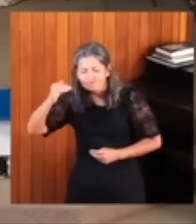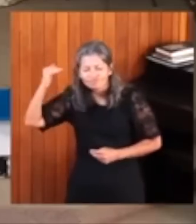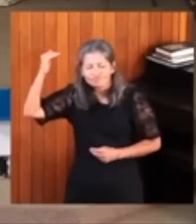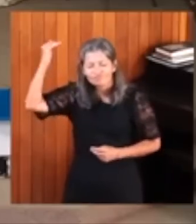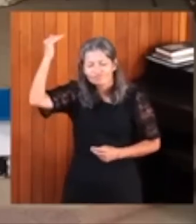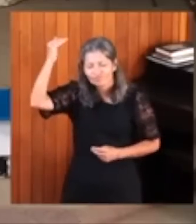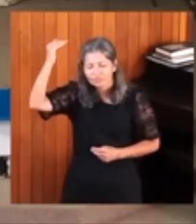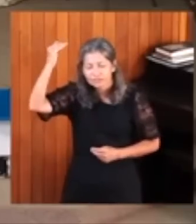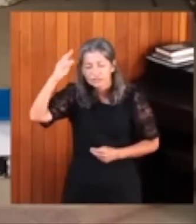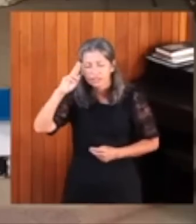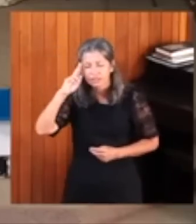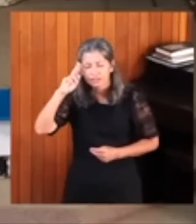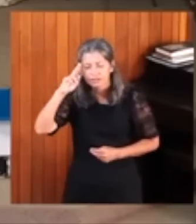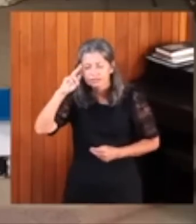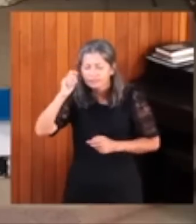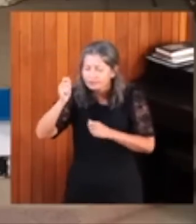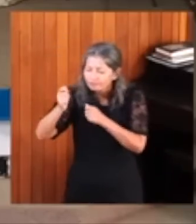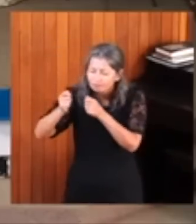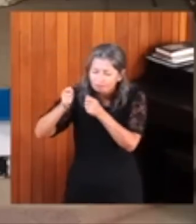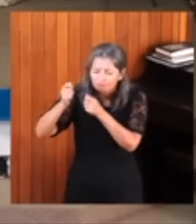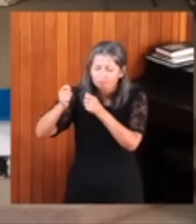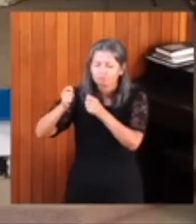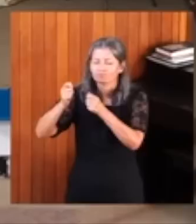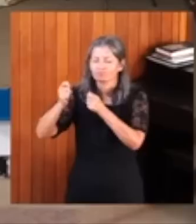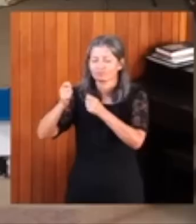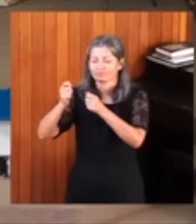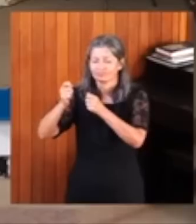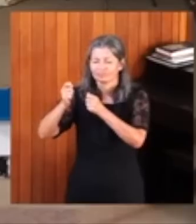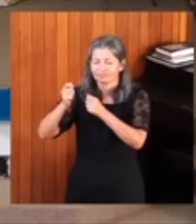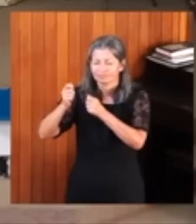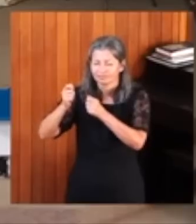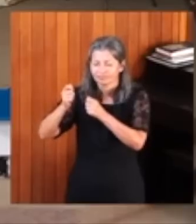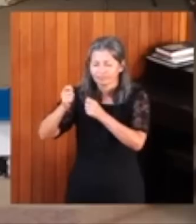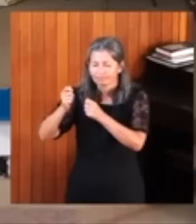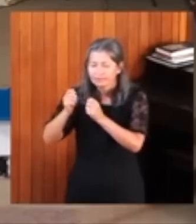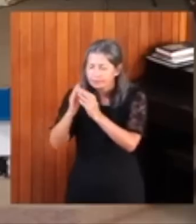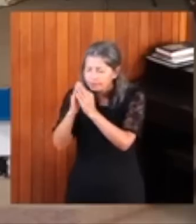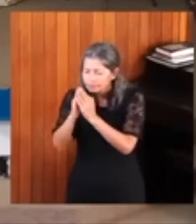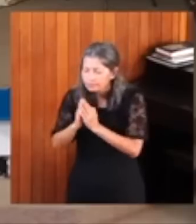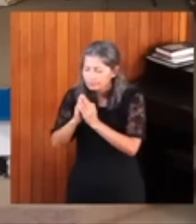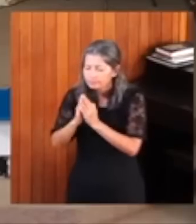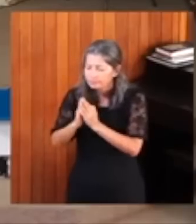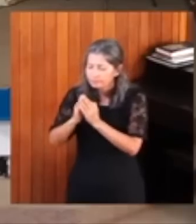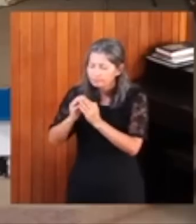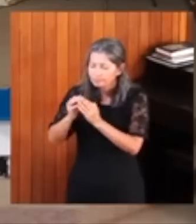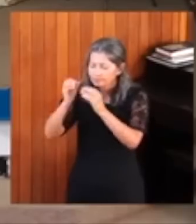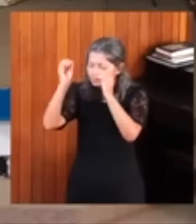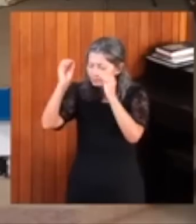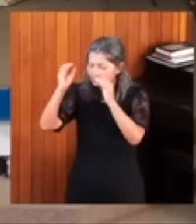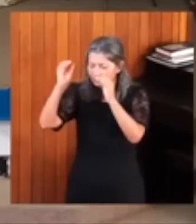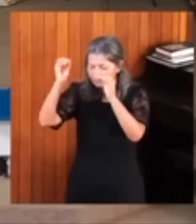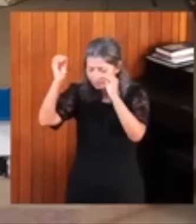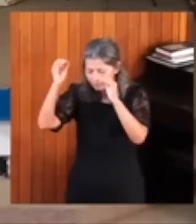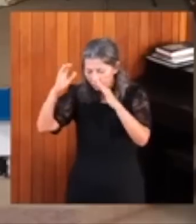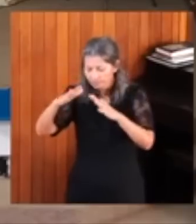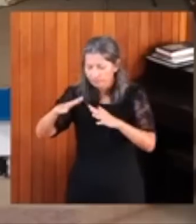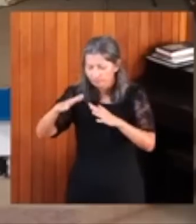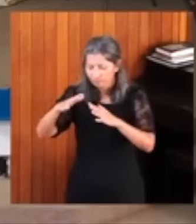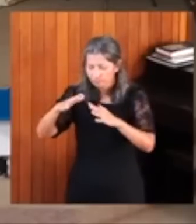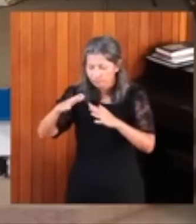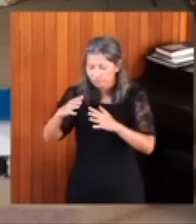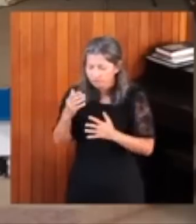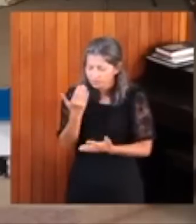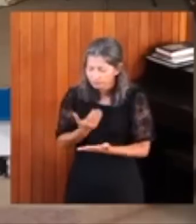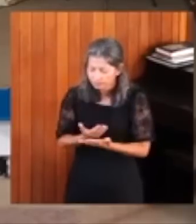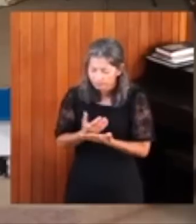história. Agora pedimos a Tua bênção sobre a sequência do que teremos aqui nesta manhã, a escola sabatina, o momento